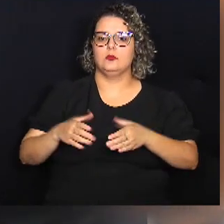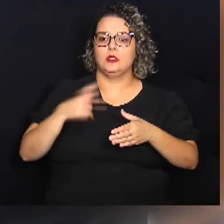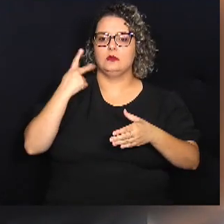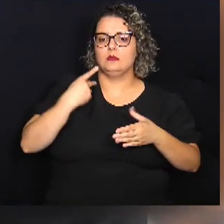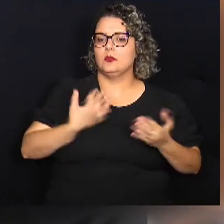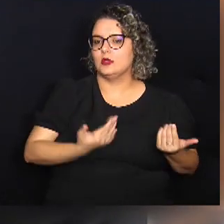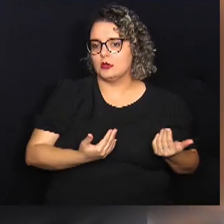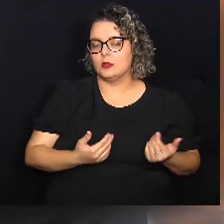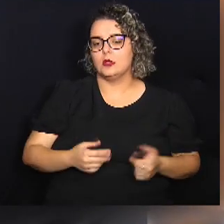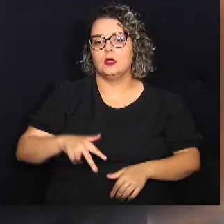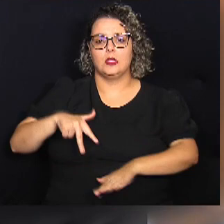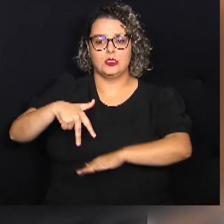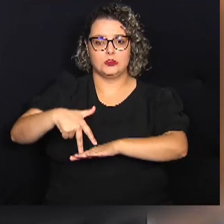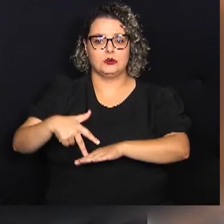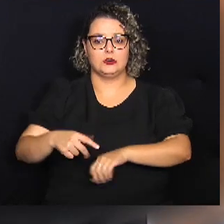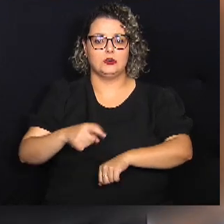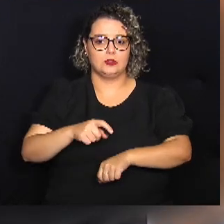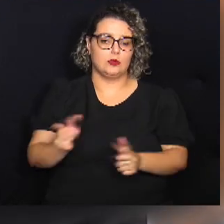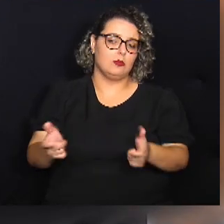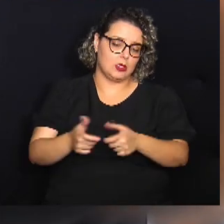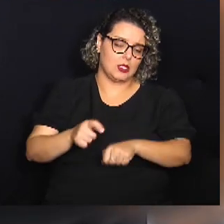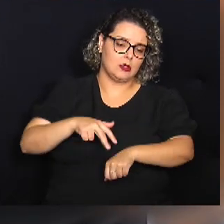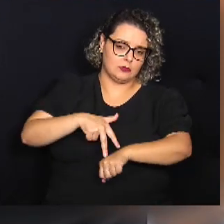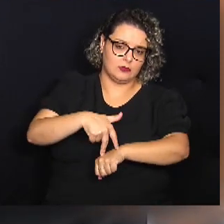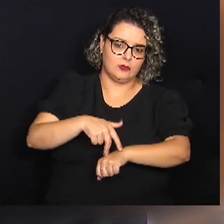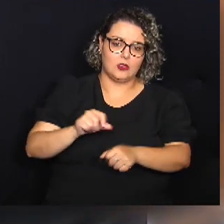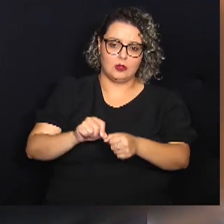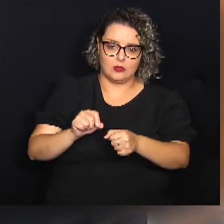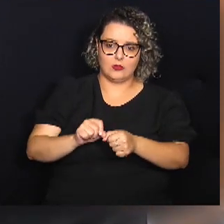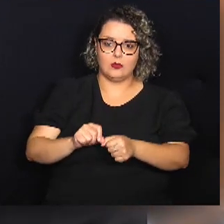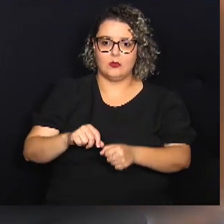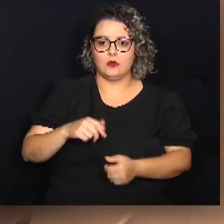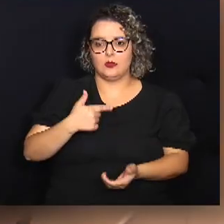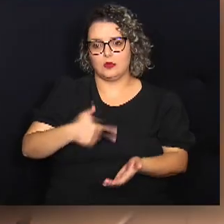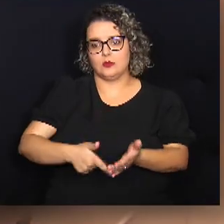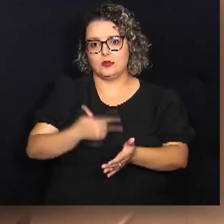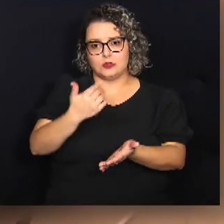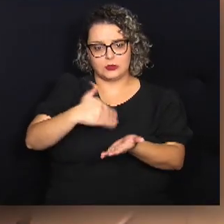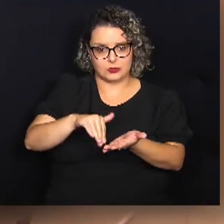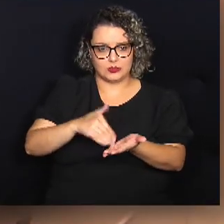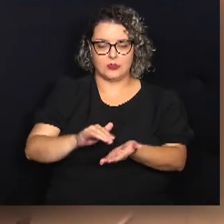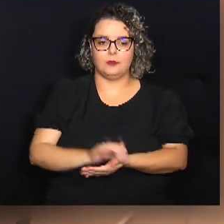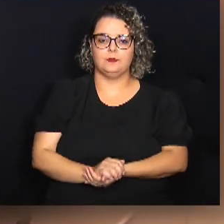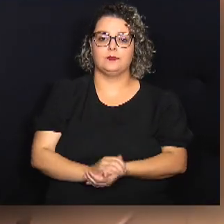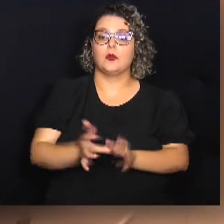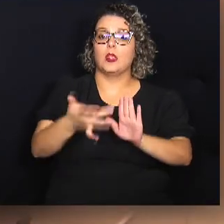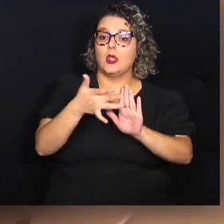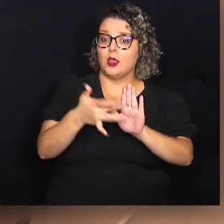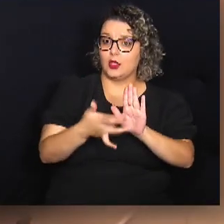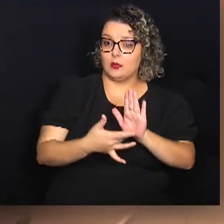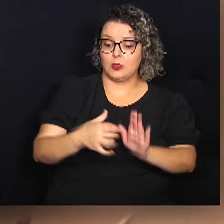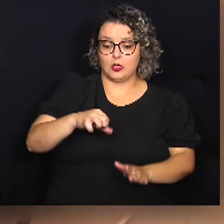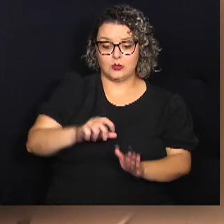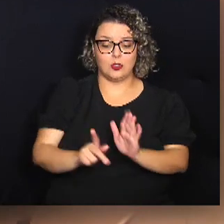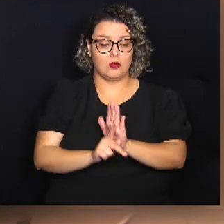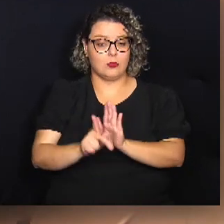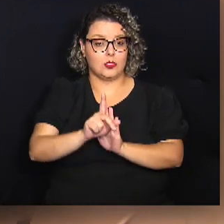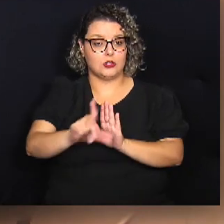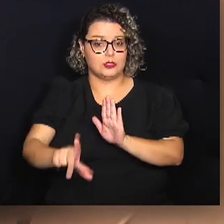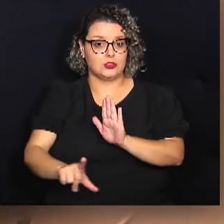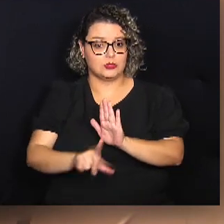fala do pequeno expediente já pode ser feita com o segundo secretário. Em pauta, 9 projetos de